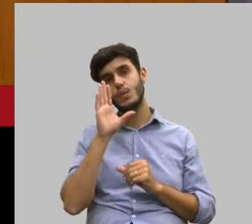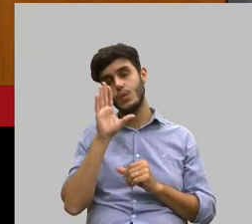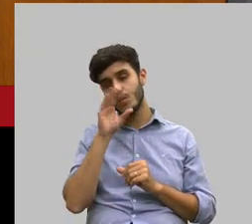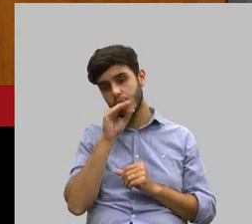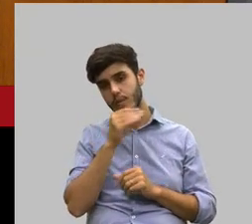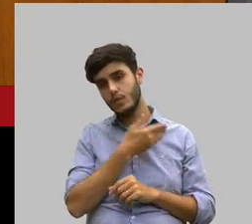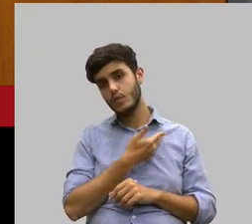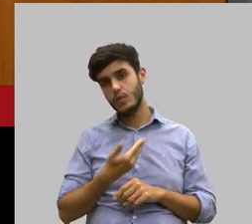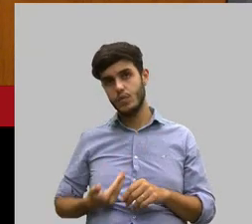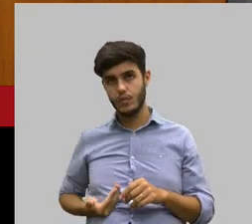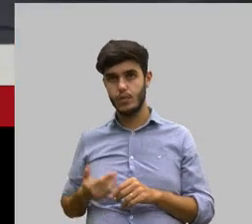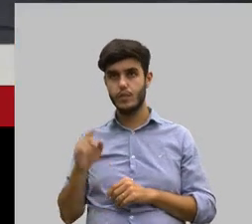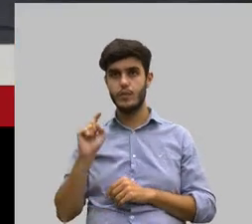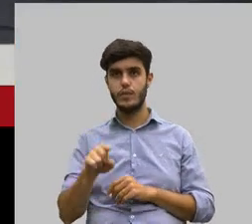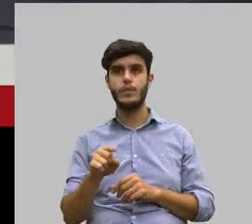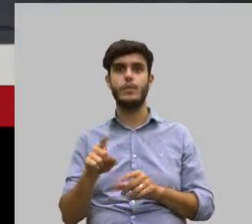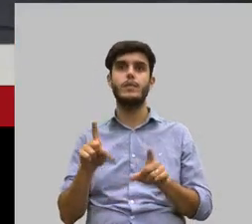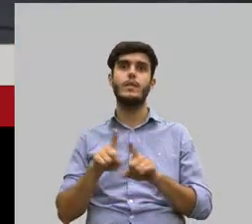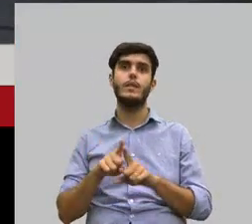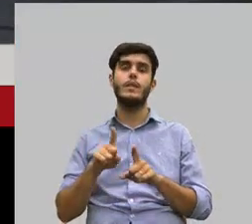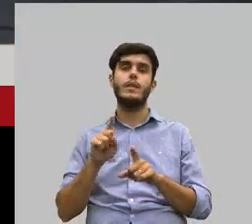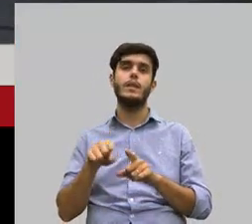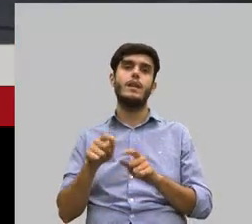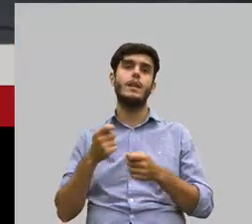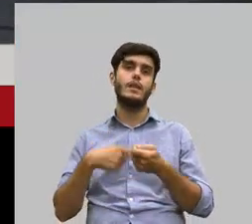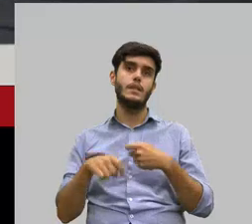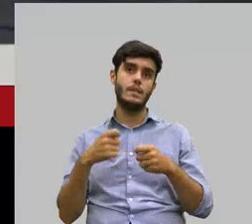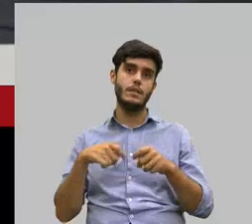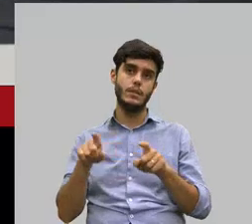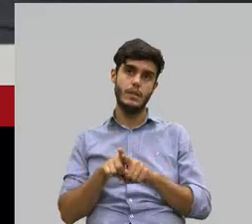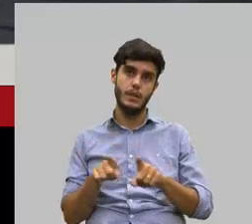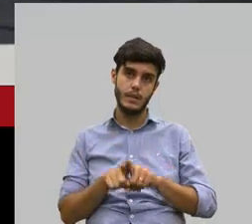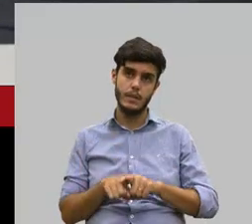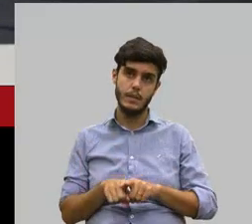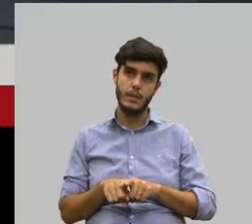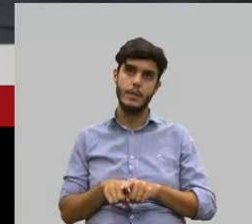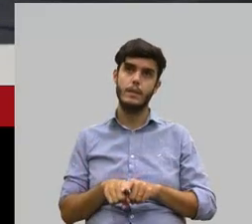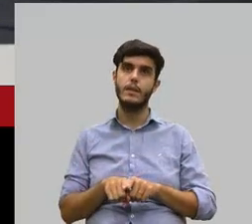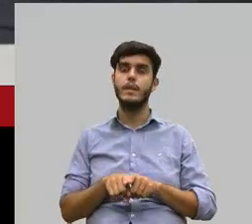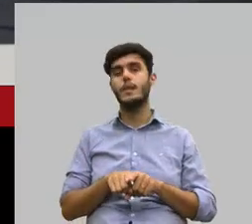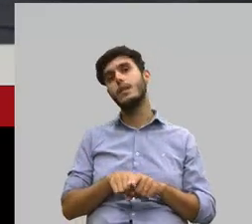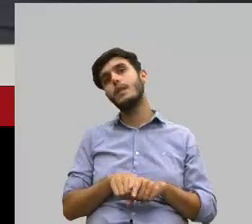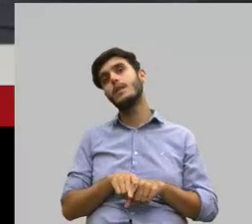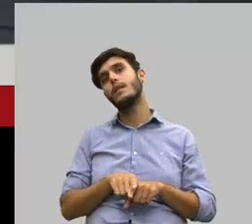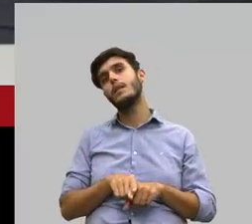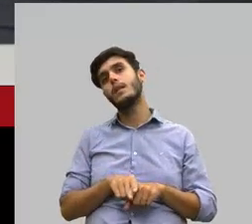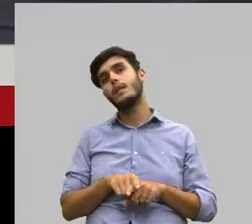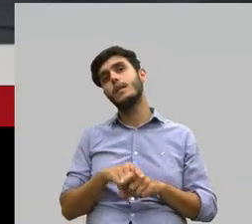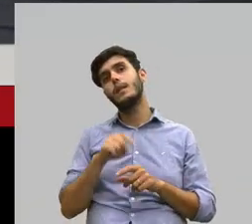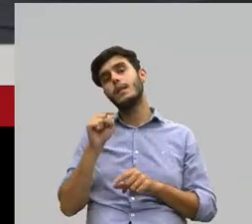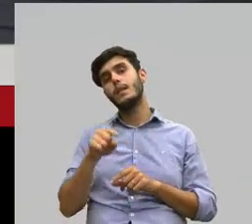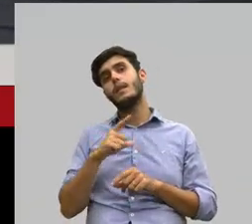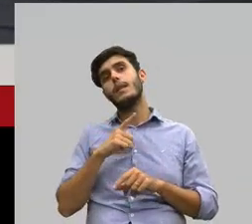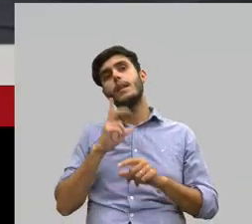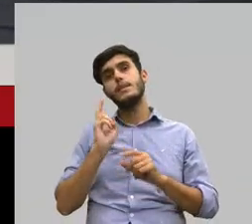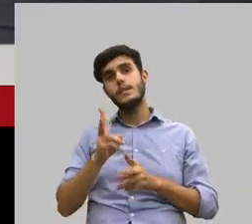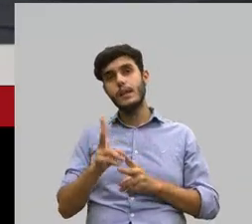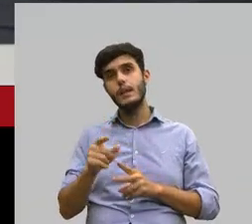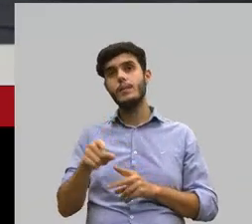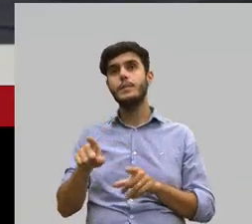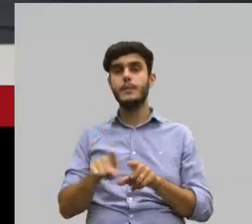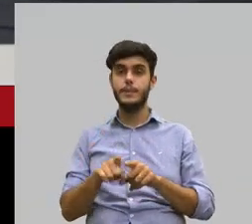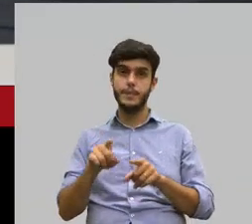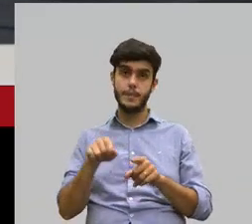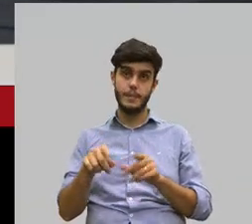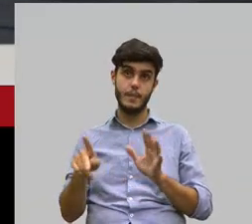civis servidores administrativos di que né Nós temos também diálogos contínuos e constantes No que diz respeito a